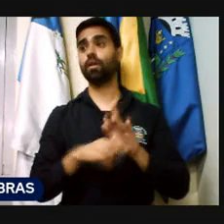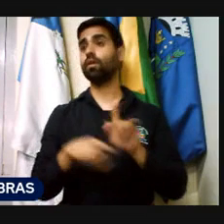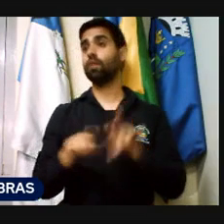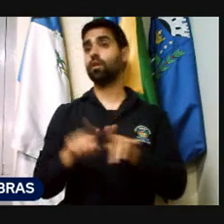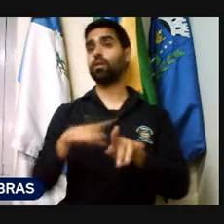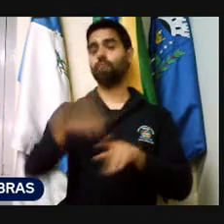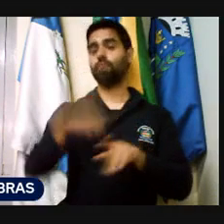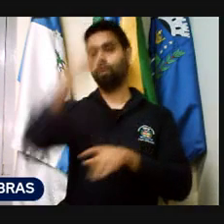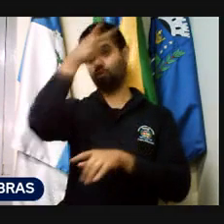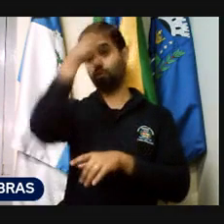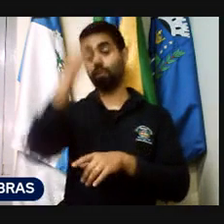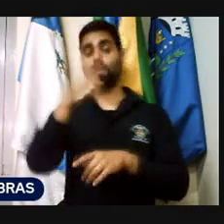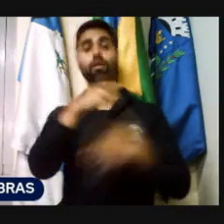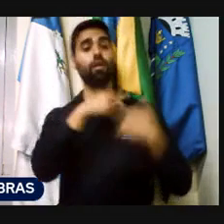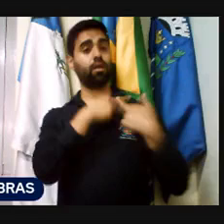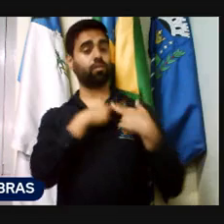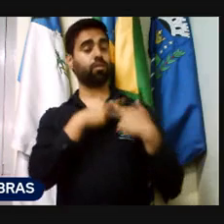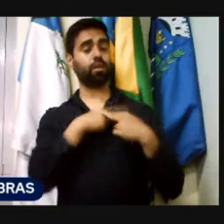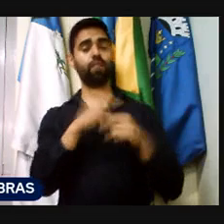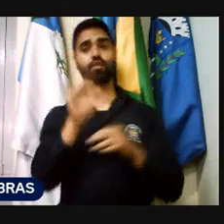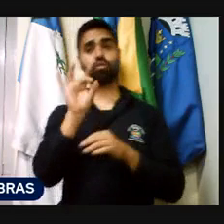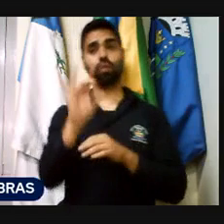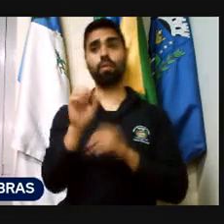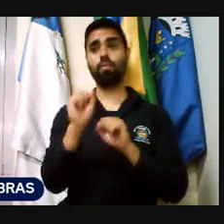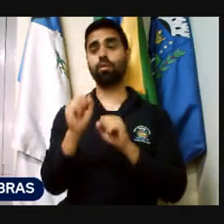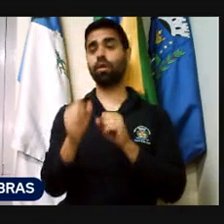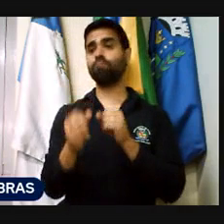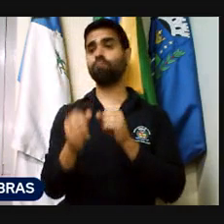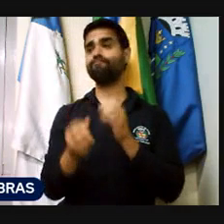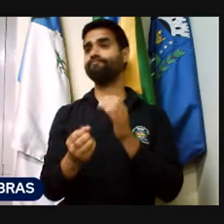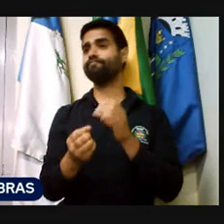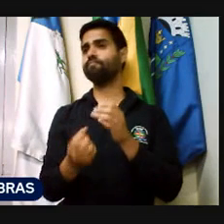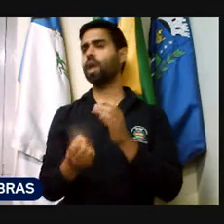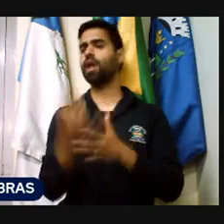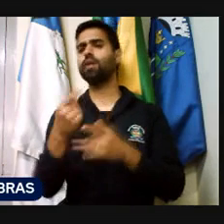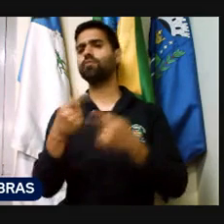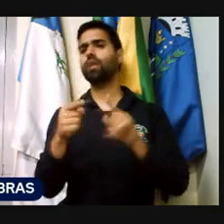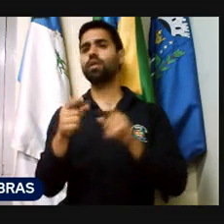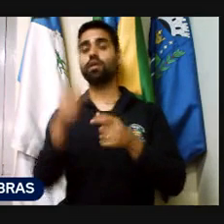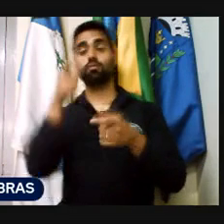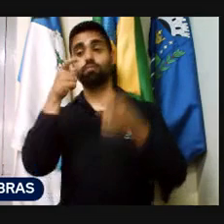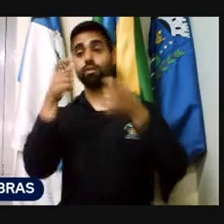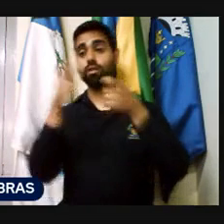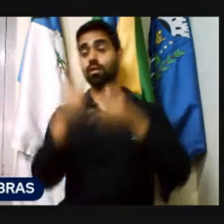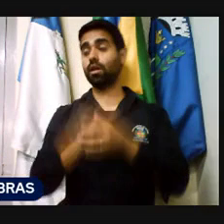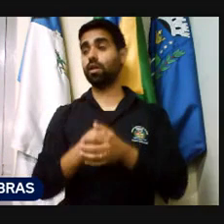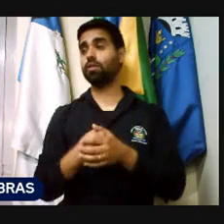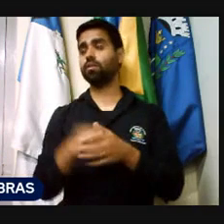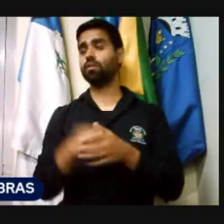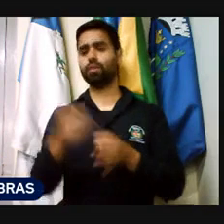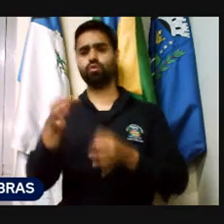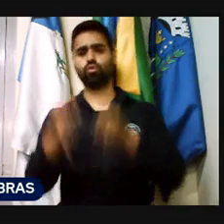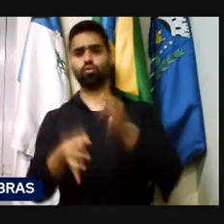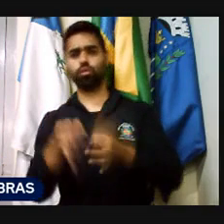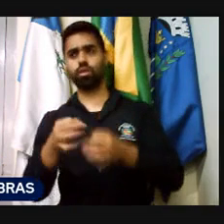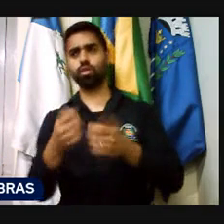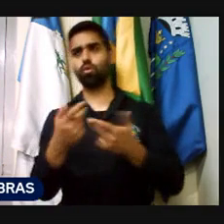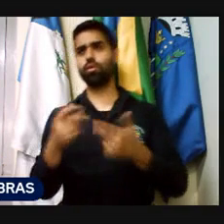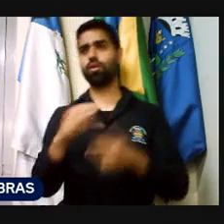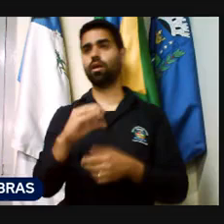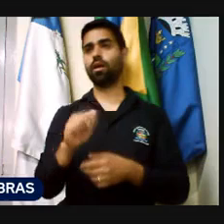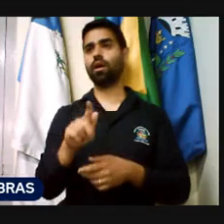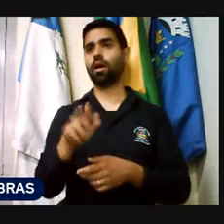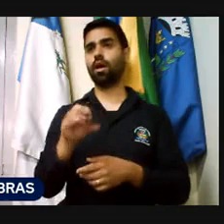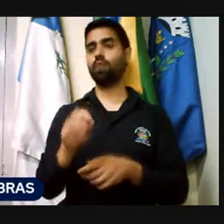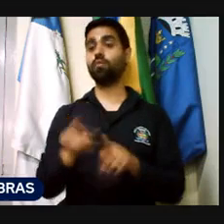Poder Executivo Municipal competência privativa para autoria para legislar sobre serviços públicos, seu regime jurídico, provimentos de cargo,